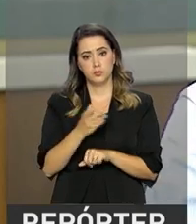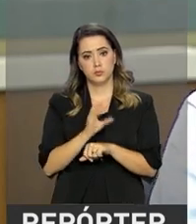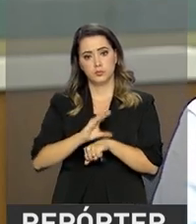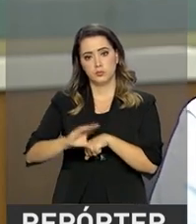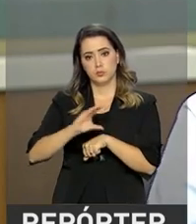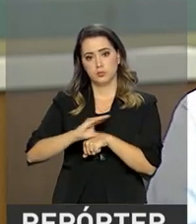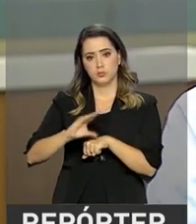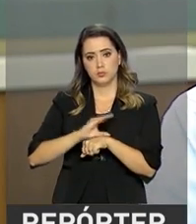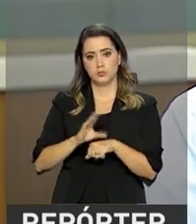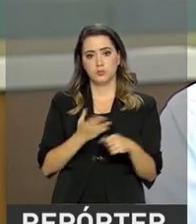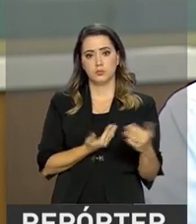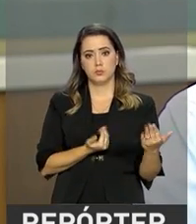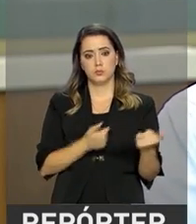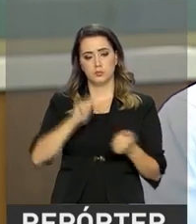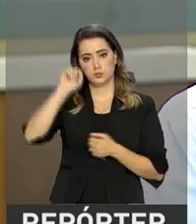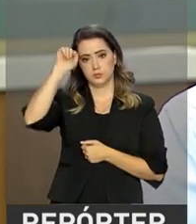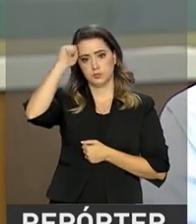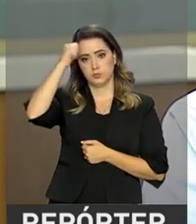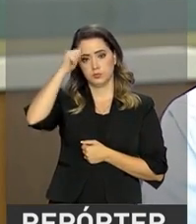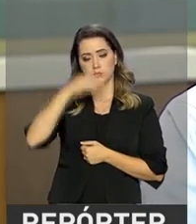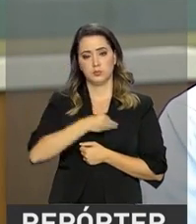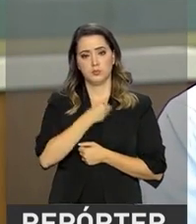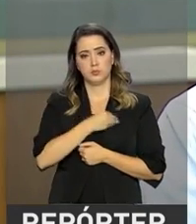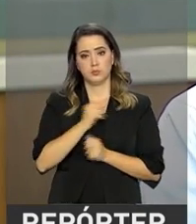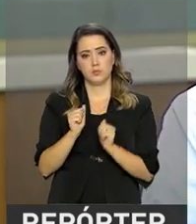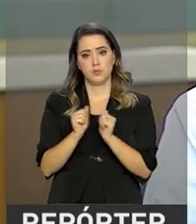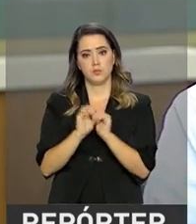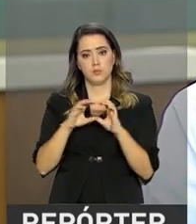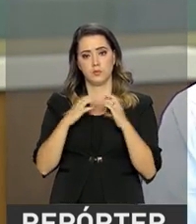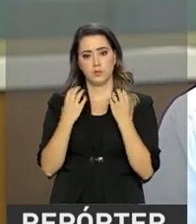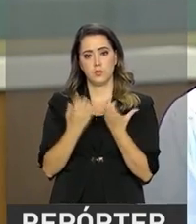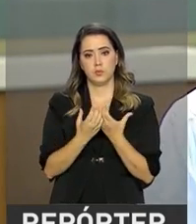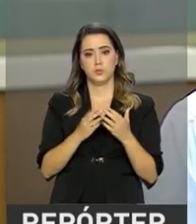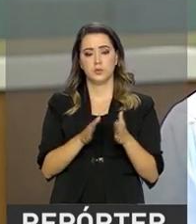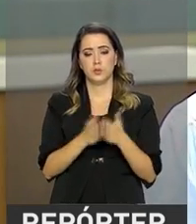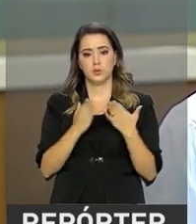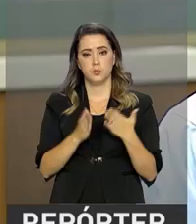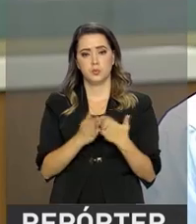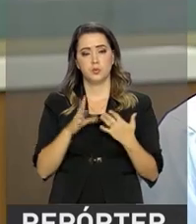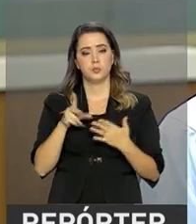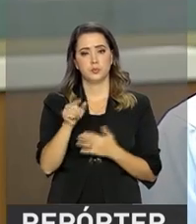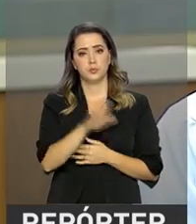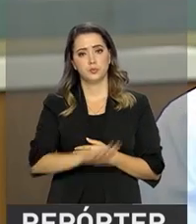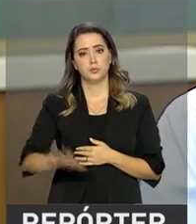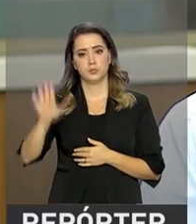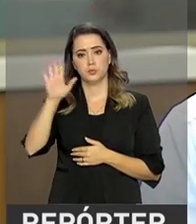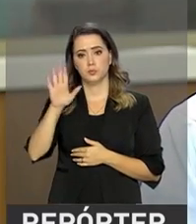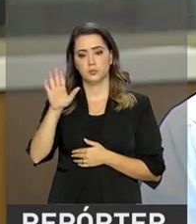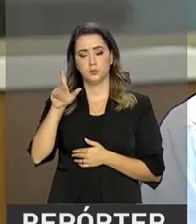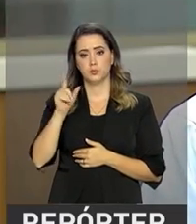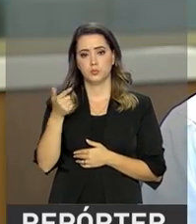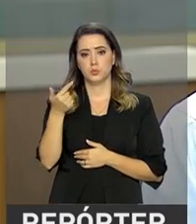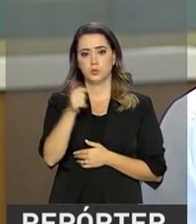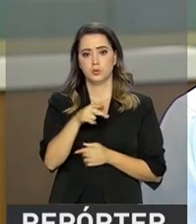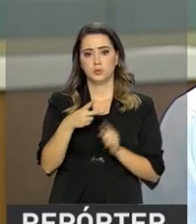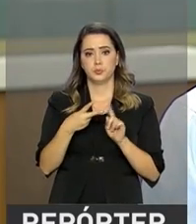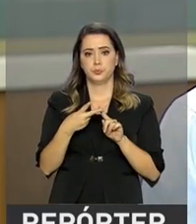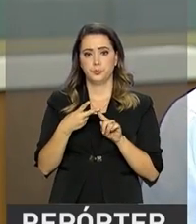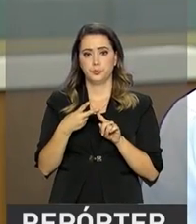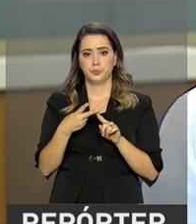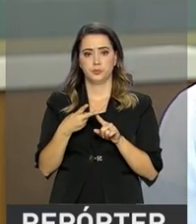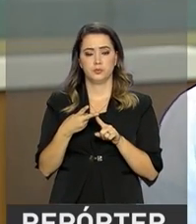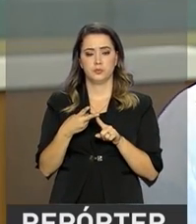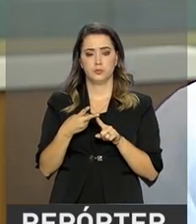funcionar para jovens negros que moram nessas comunidades carentes espalhados por todo o país o a outra ação é